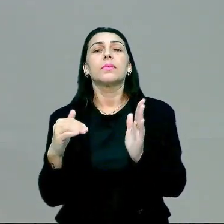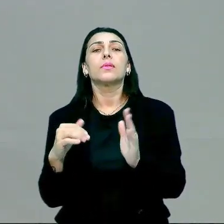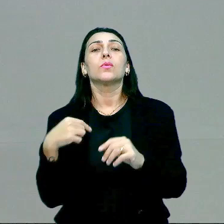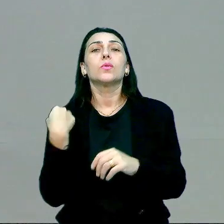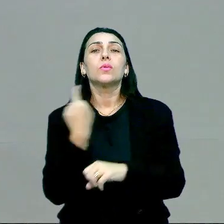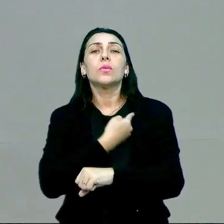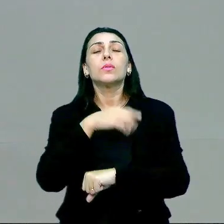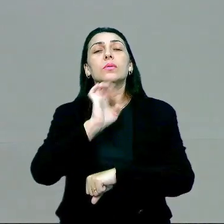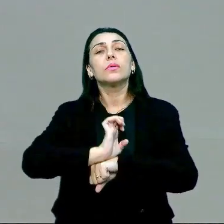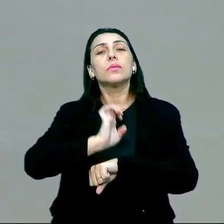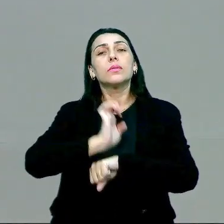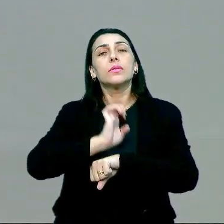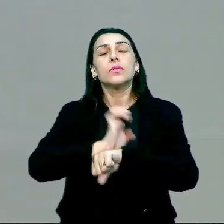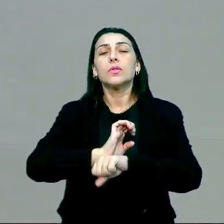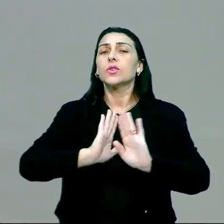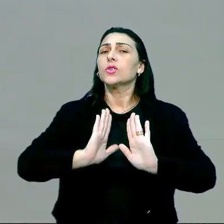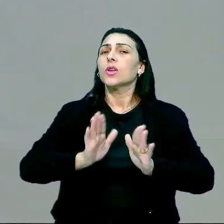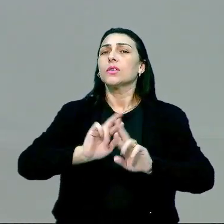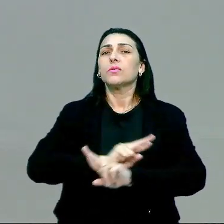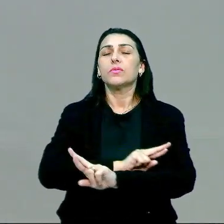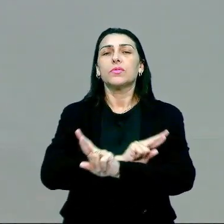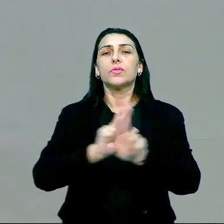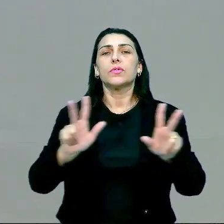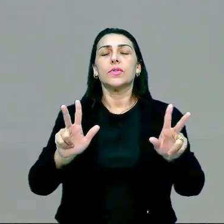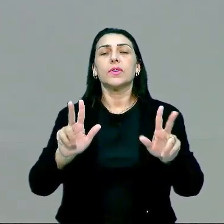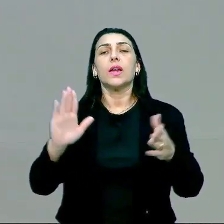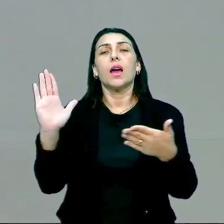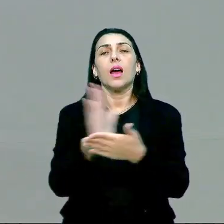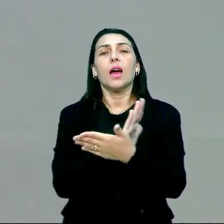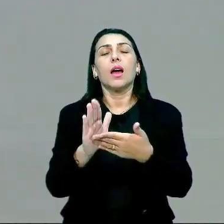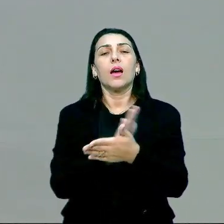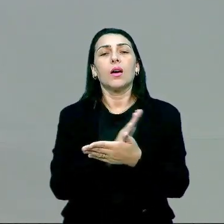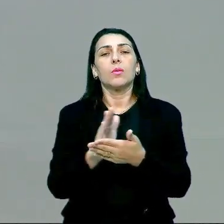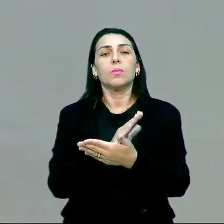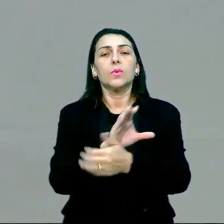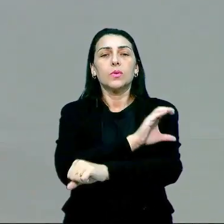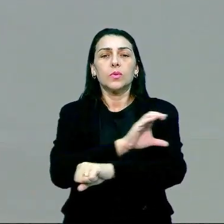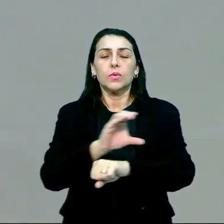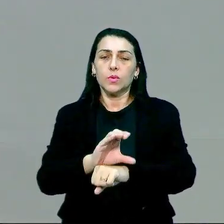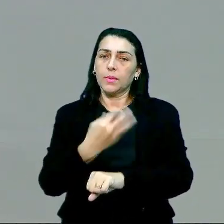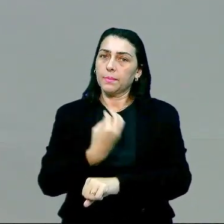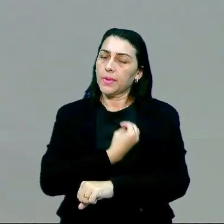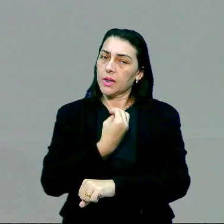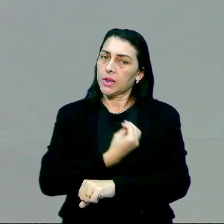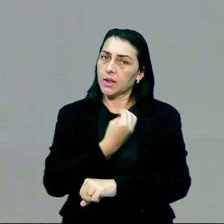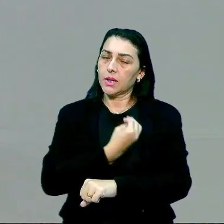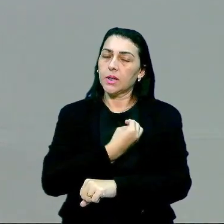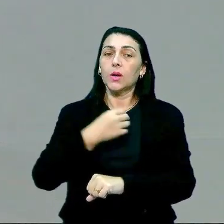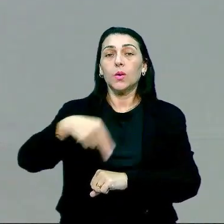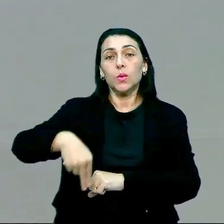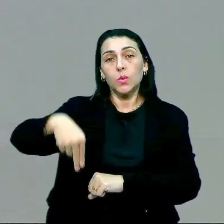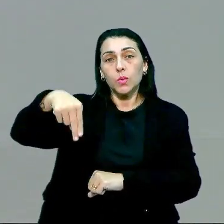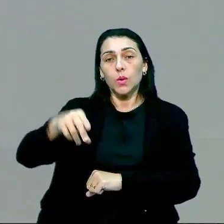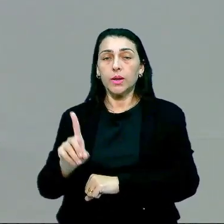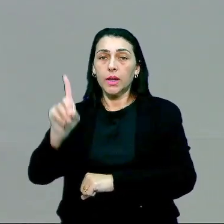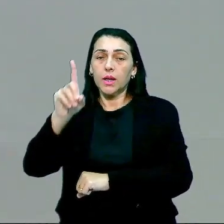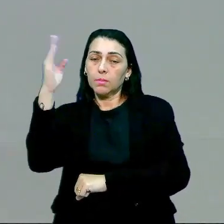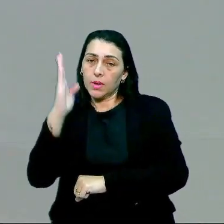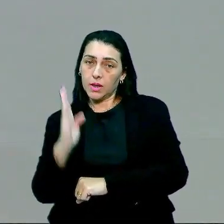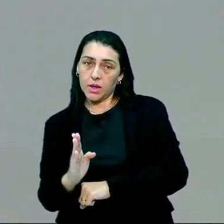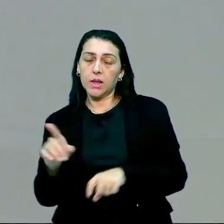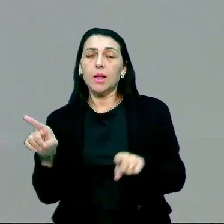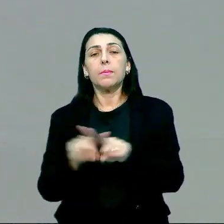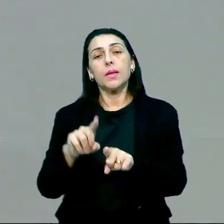nosso estado, que já são diferentes de algumas questões culturais presentes no Nordeste brasileiro e